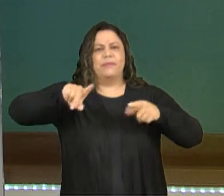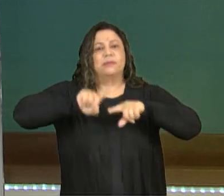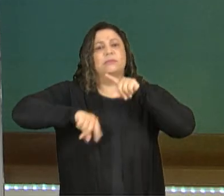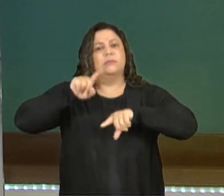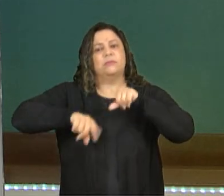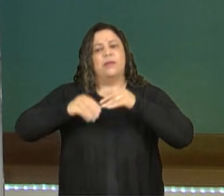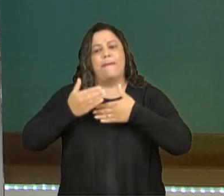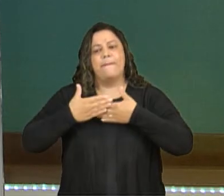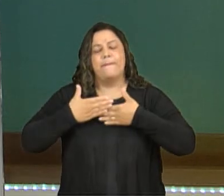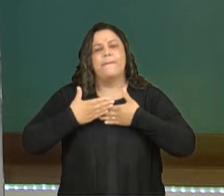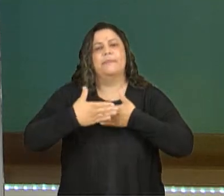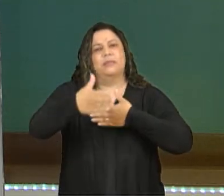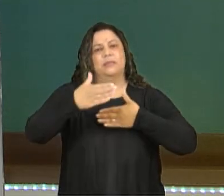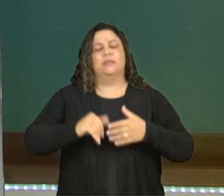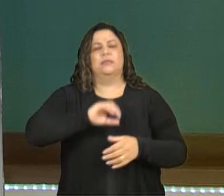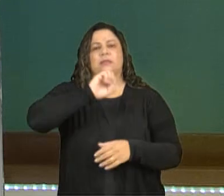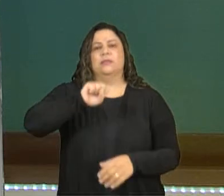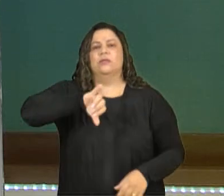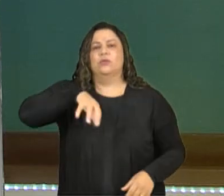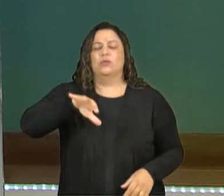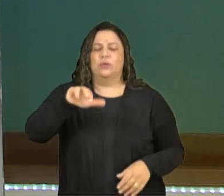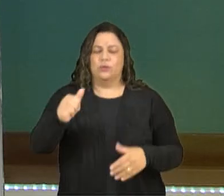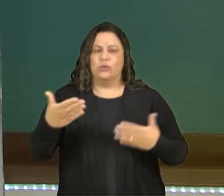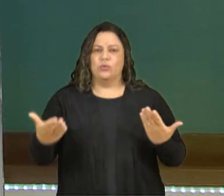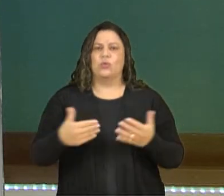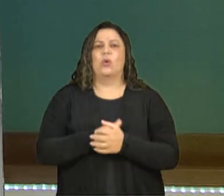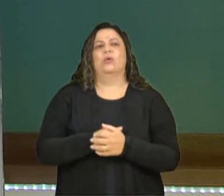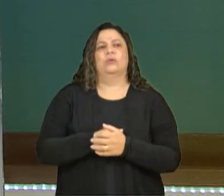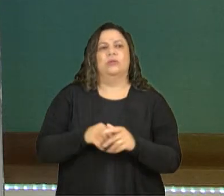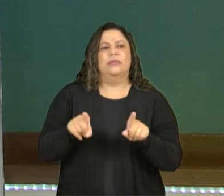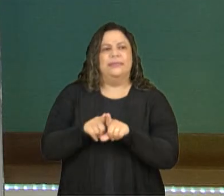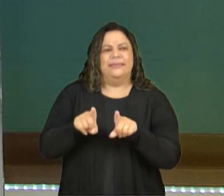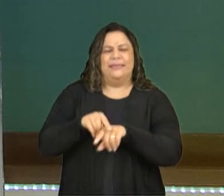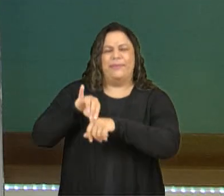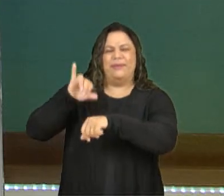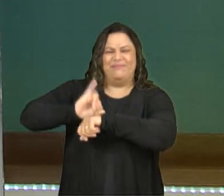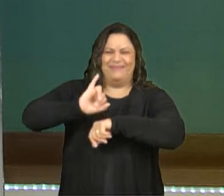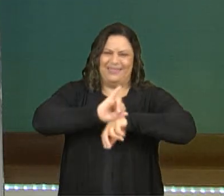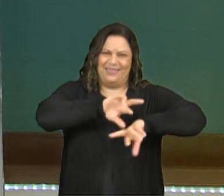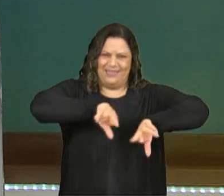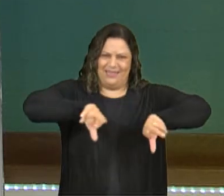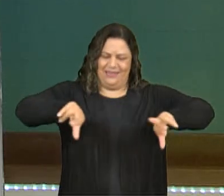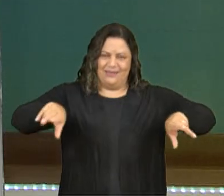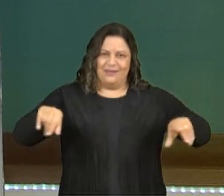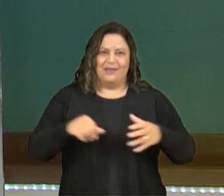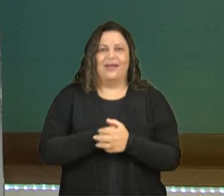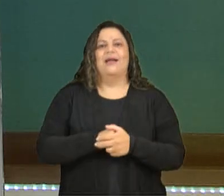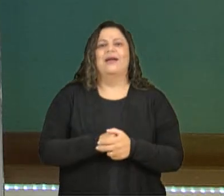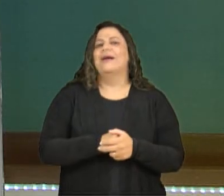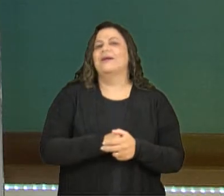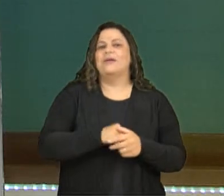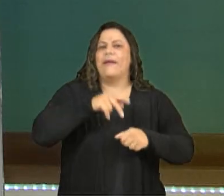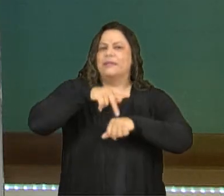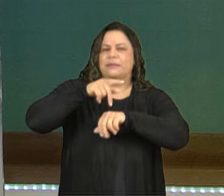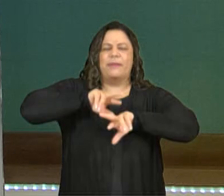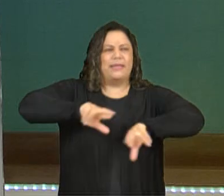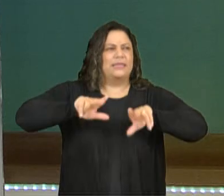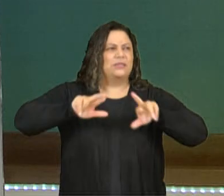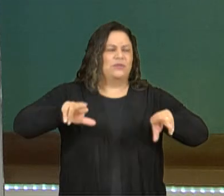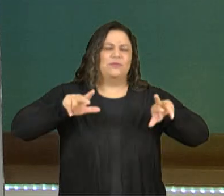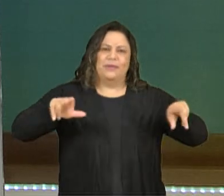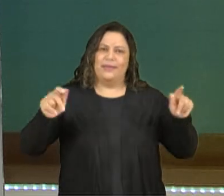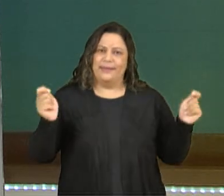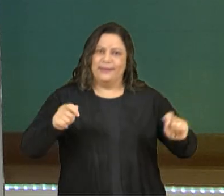da soja, também vemos produtos a partir do minério de cobre, de ferro e sem falar, logicamente,